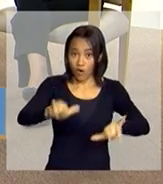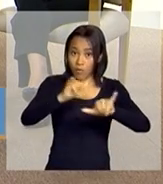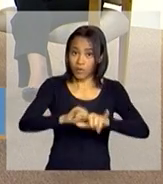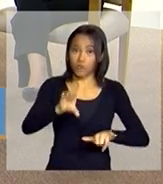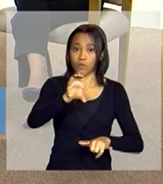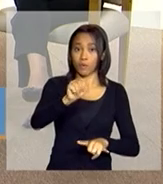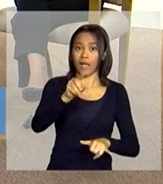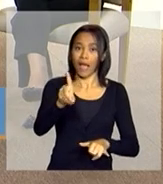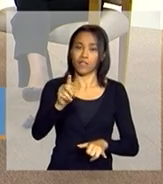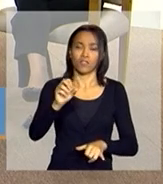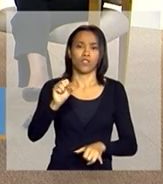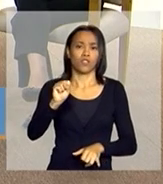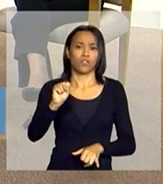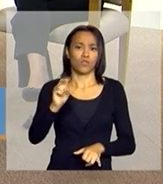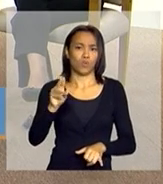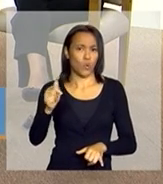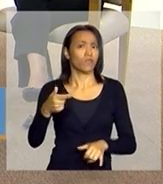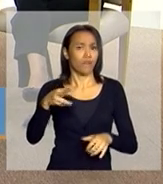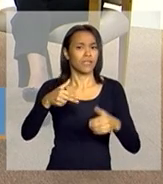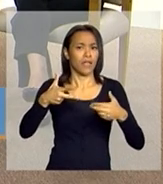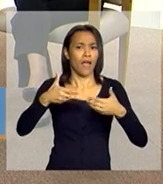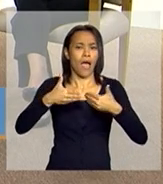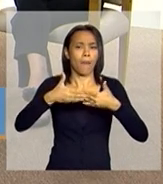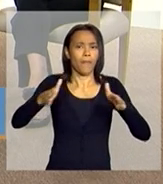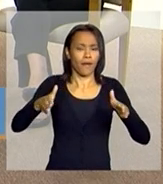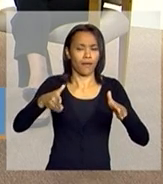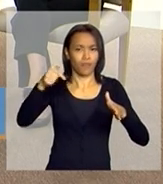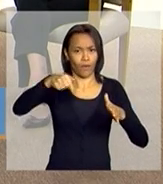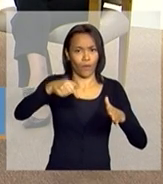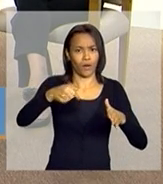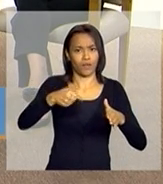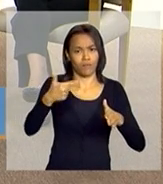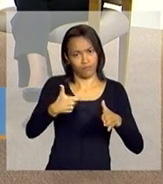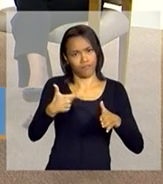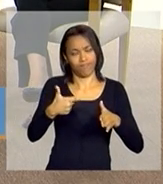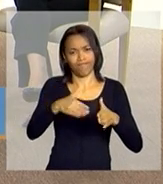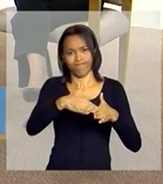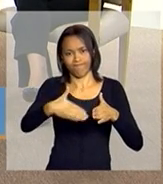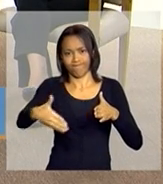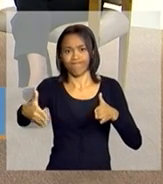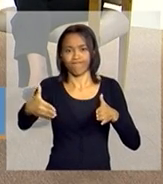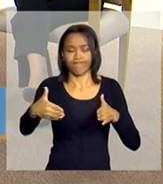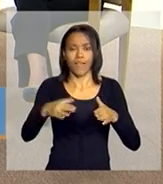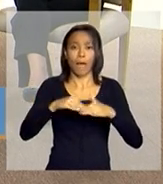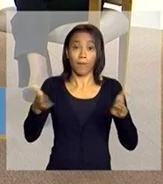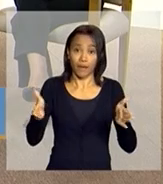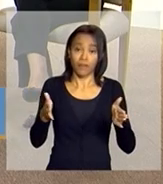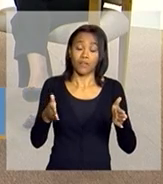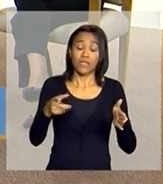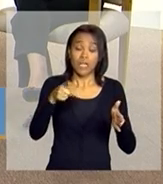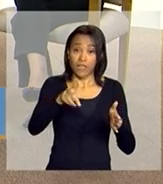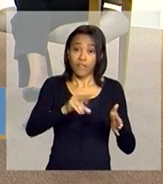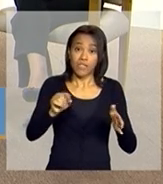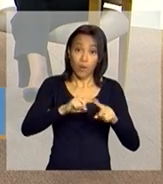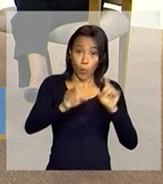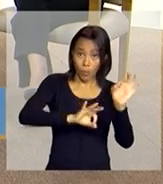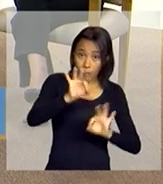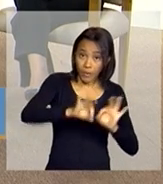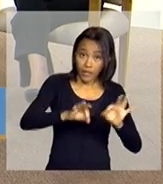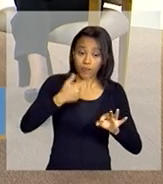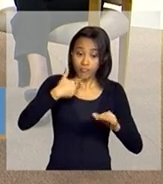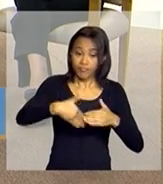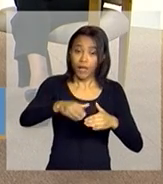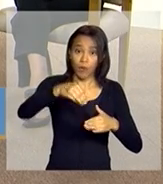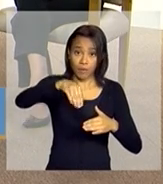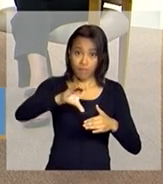ser aberto agora na na segunda metade do do ano né o plano de ação como a gente já falou vai ser aberto Agora em